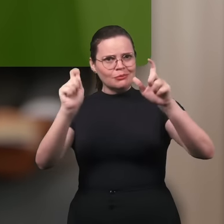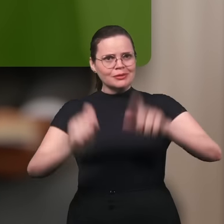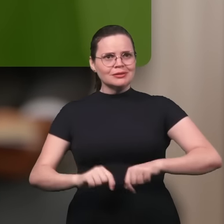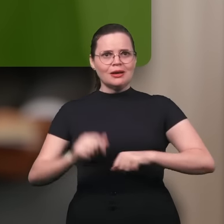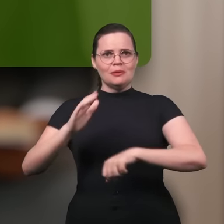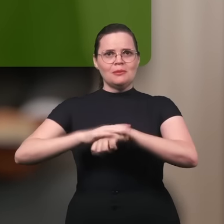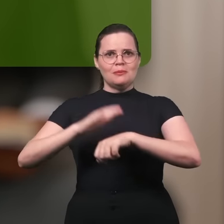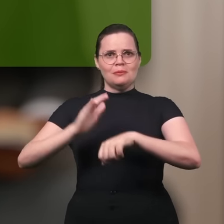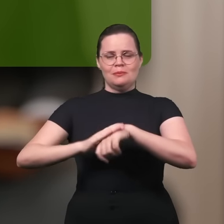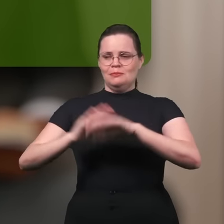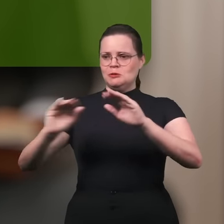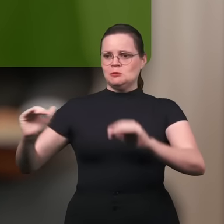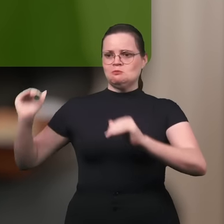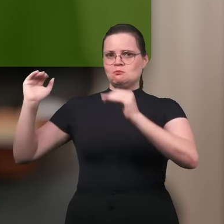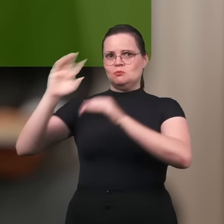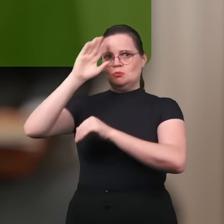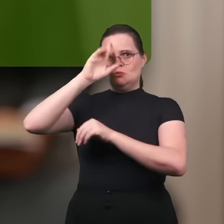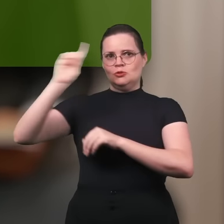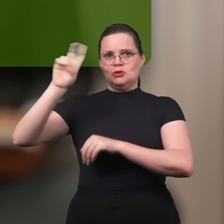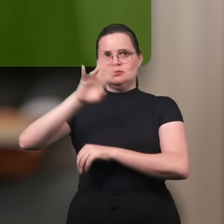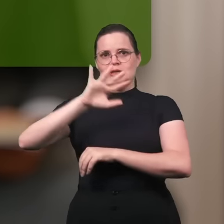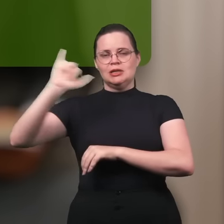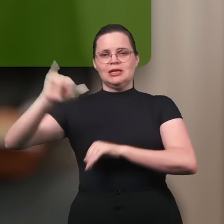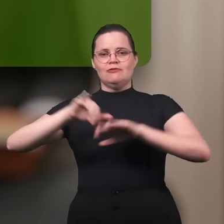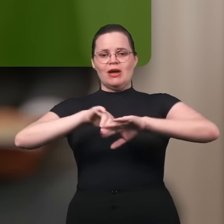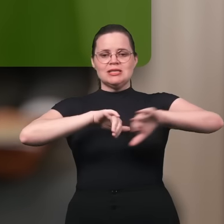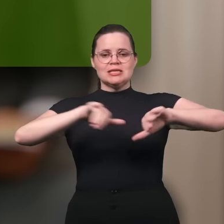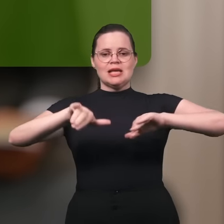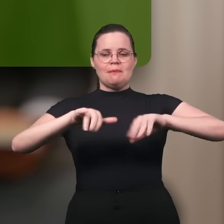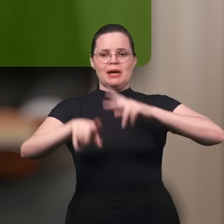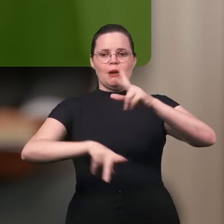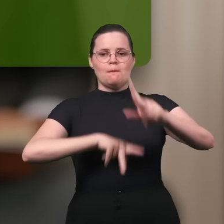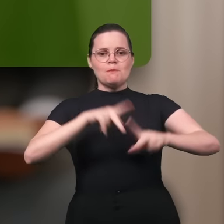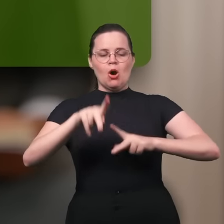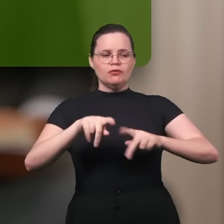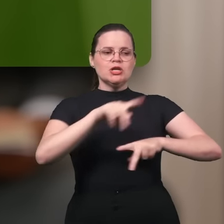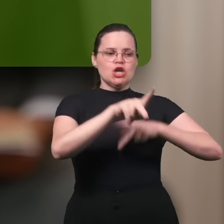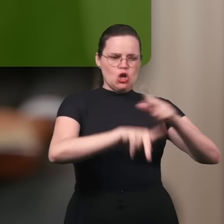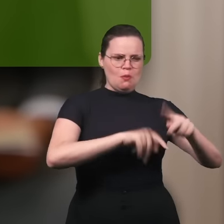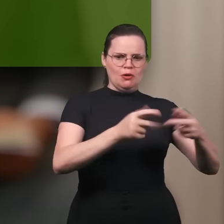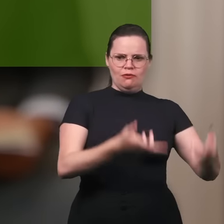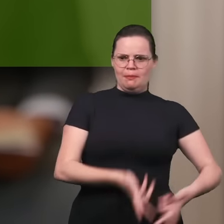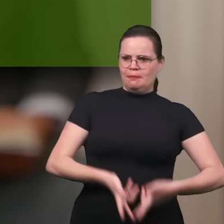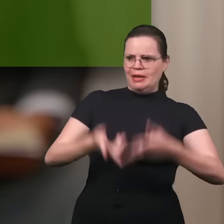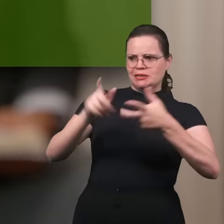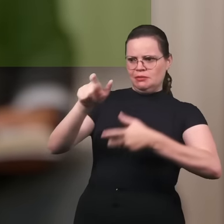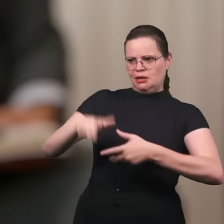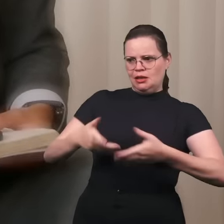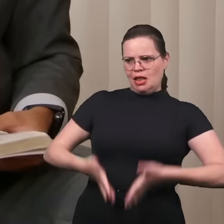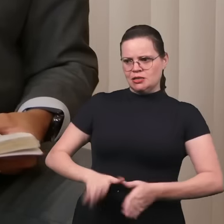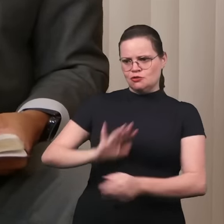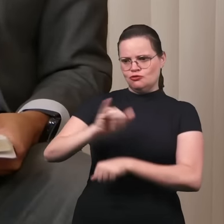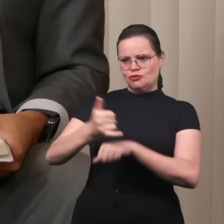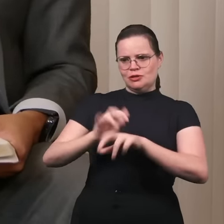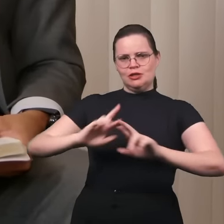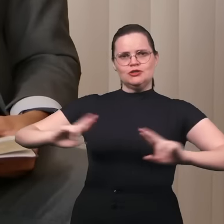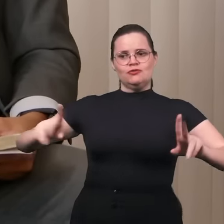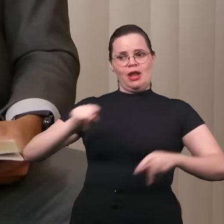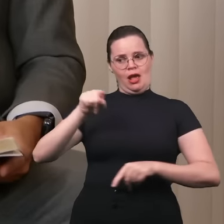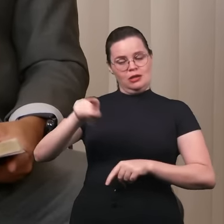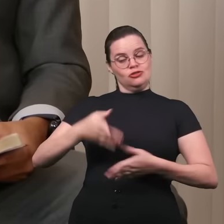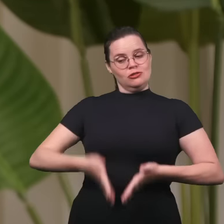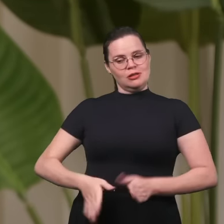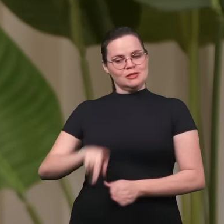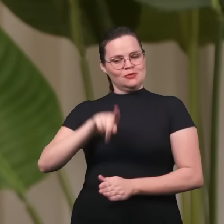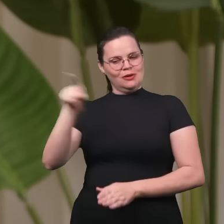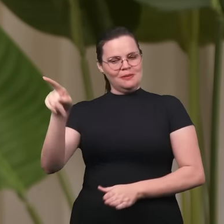estabelecerá. E o Senhor, ao fazer a descrição dos povos, dirá, este é nascido ali. Que maravilha. Glória a Amém. Deus.